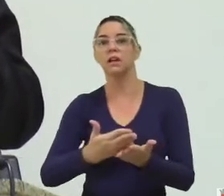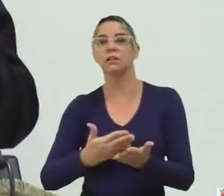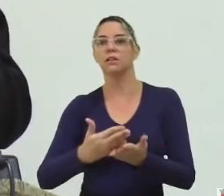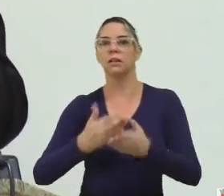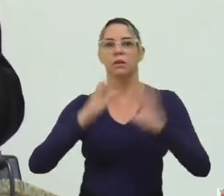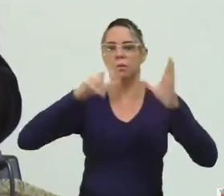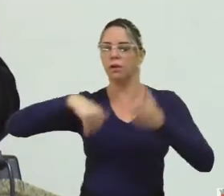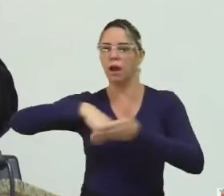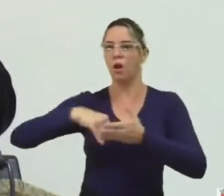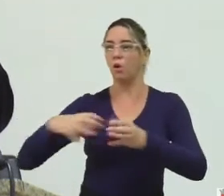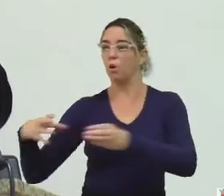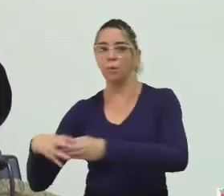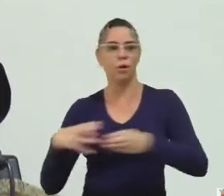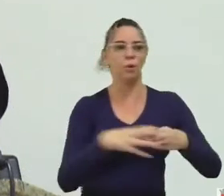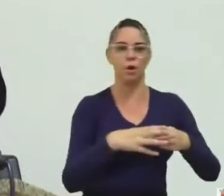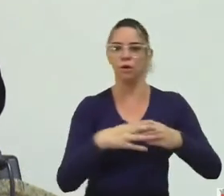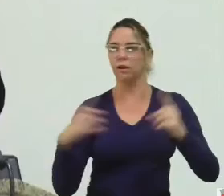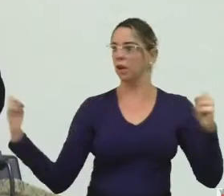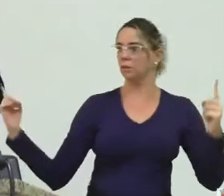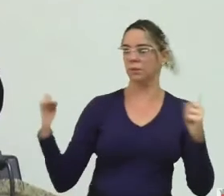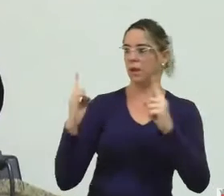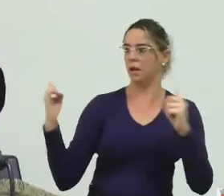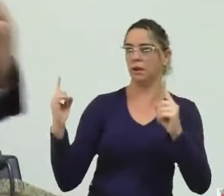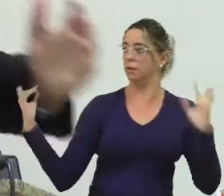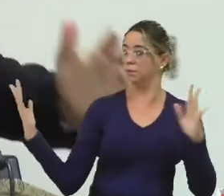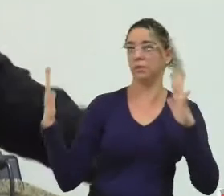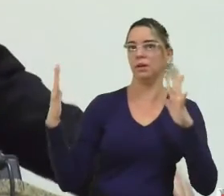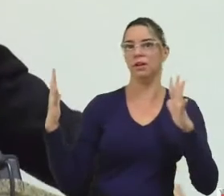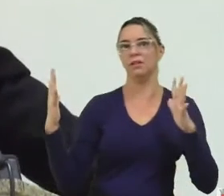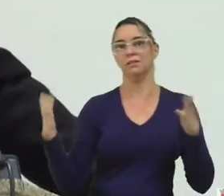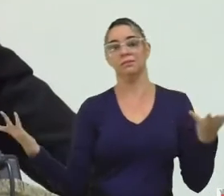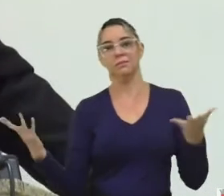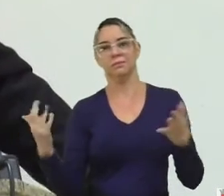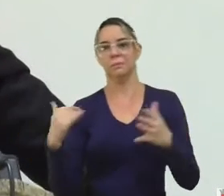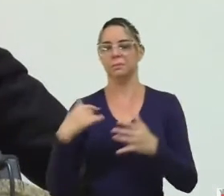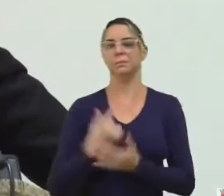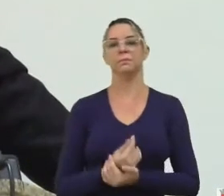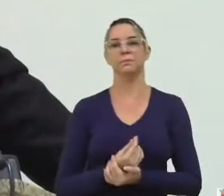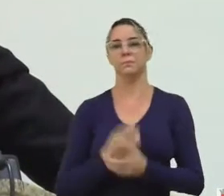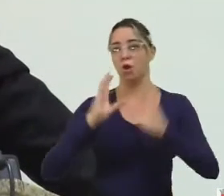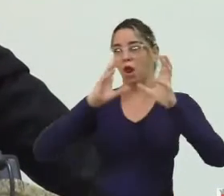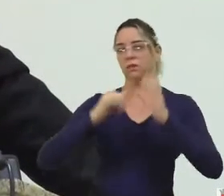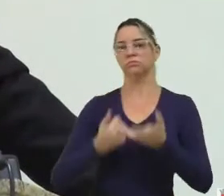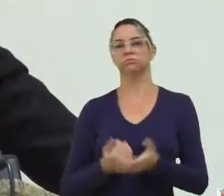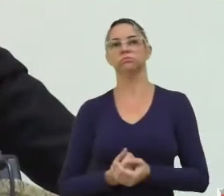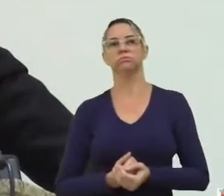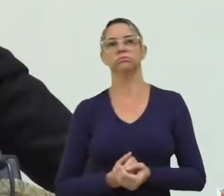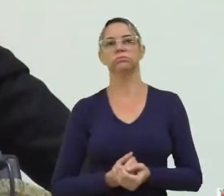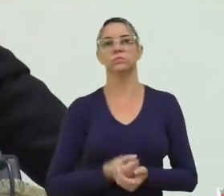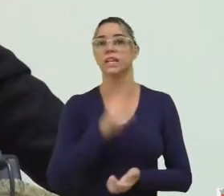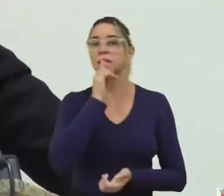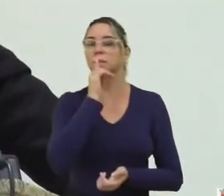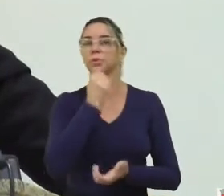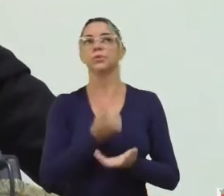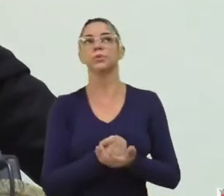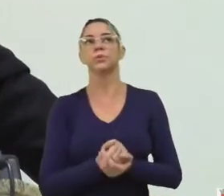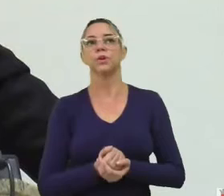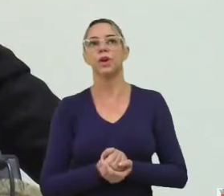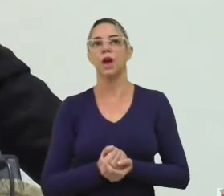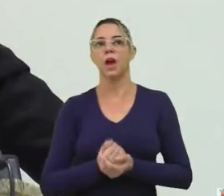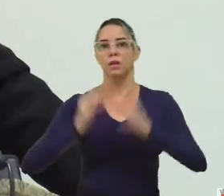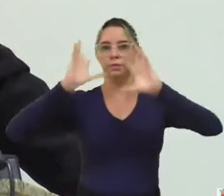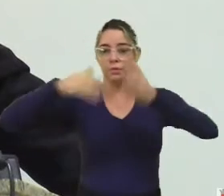voleibol começa dia 12 já a participar da Liga Pernambucana de